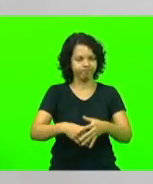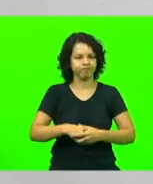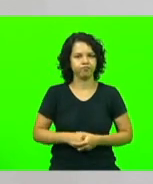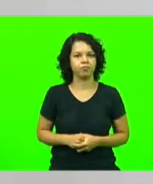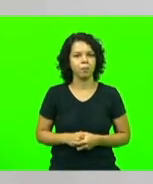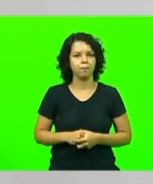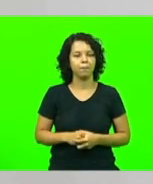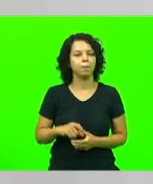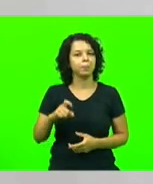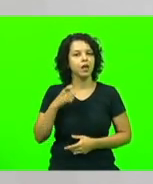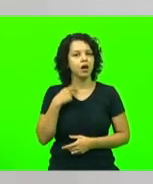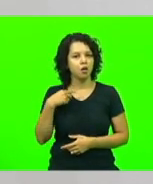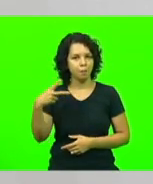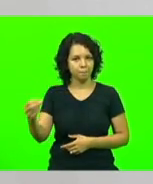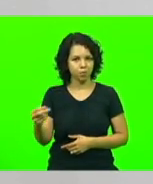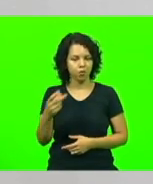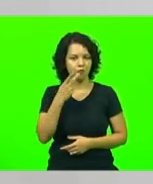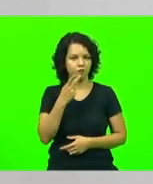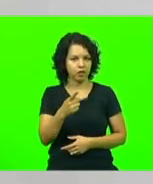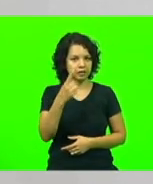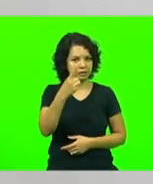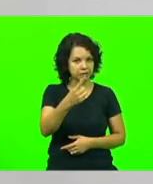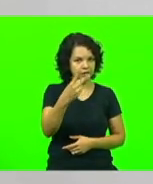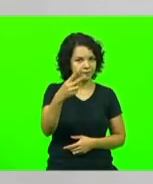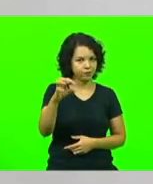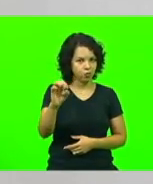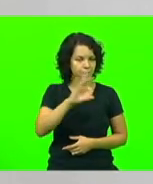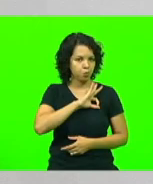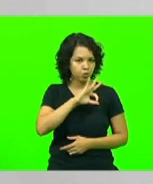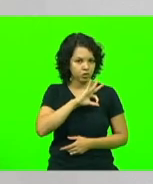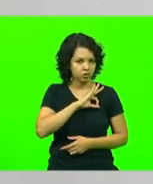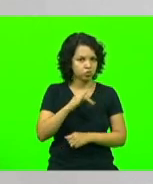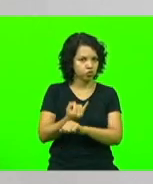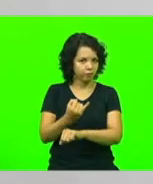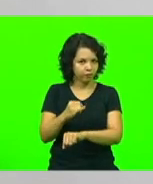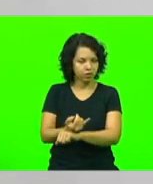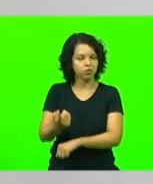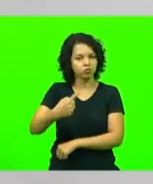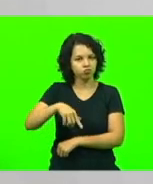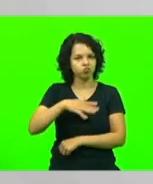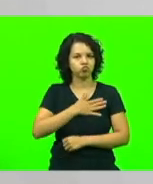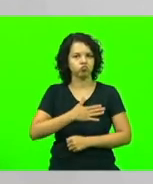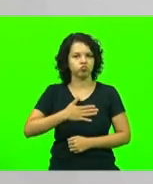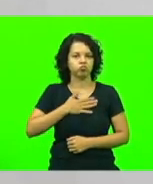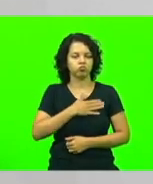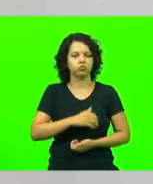embora, deixa os 120 polícias lá em Joinville, que a gente já vai ficar satisfeito com isso.